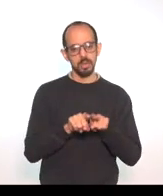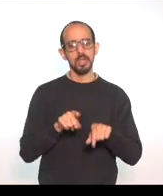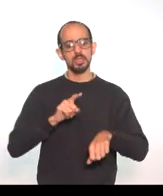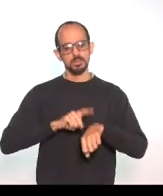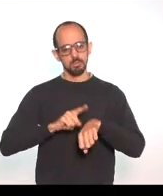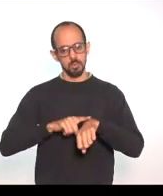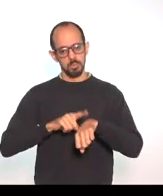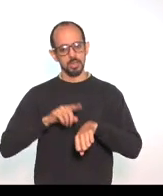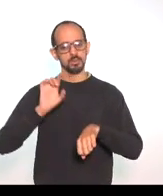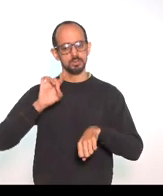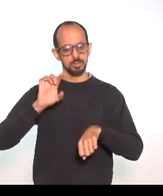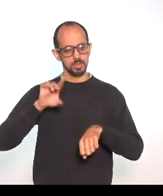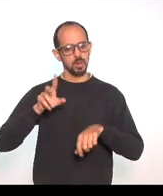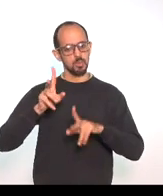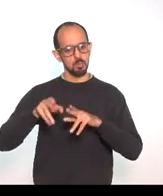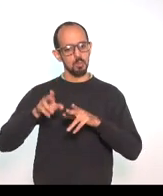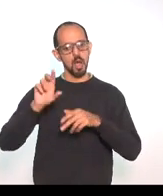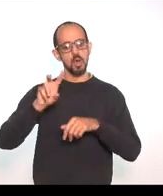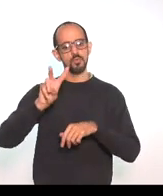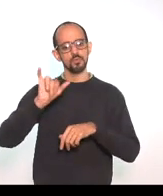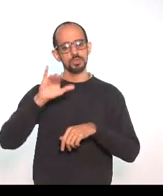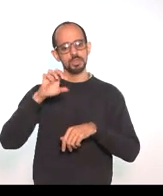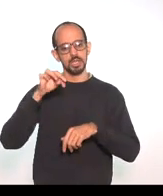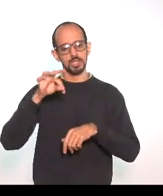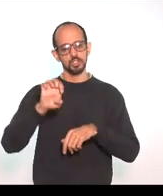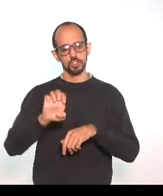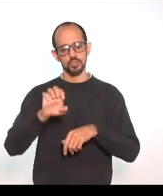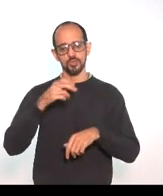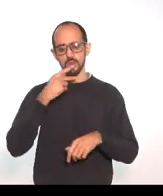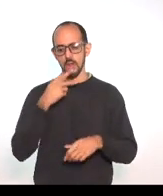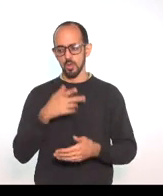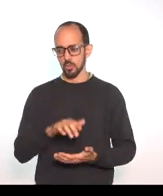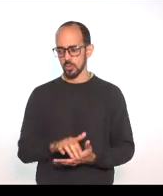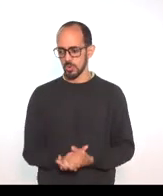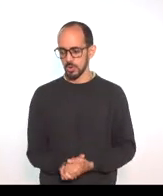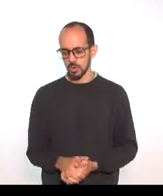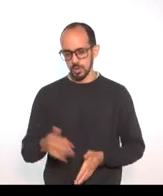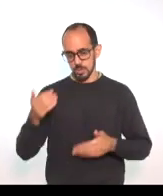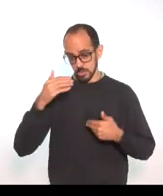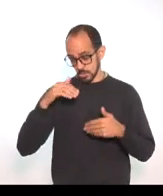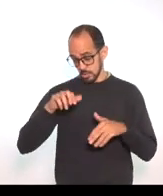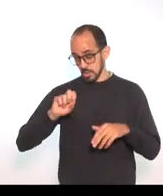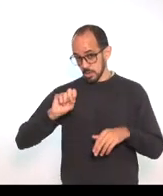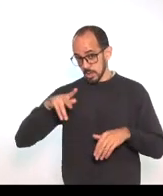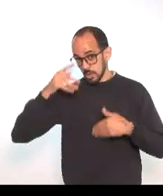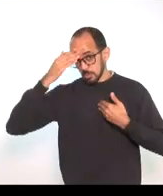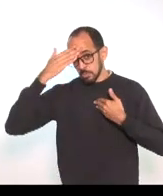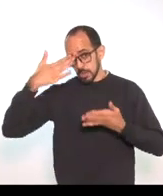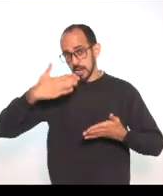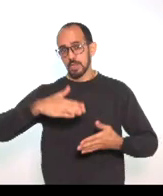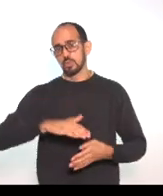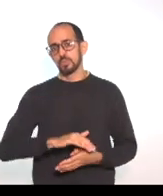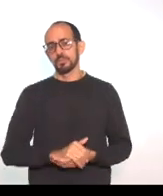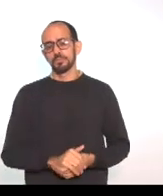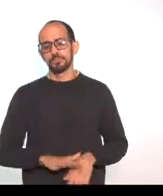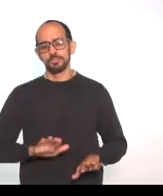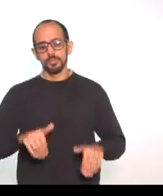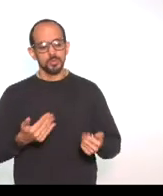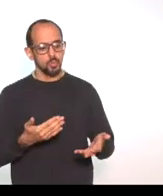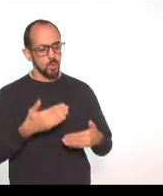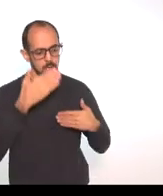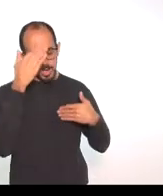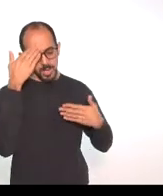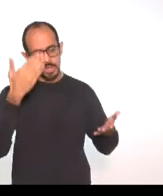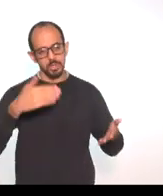excepcionalidade na mesma linha do restante Loreto Ok obrigado então assim é agradeço